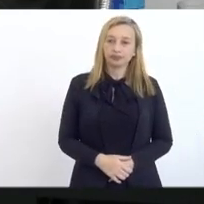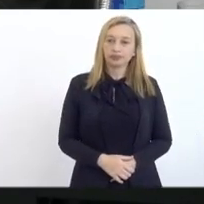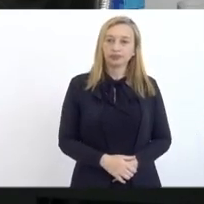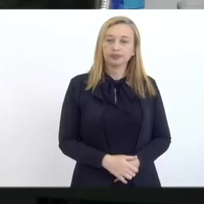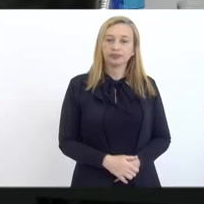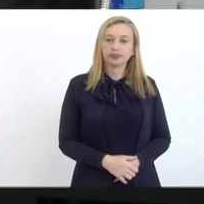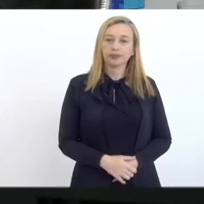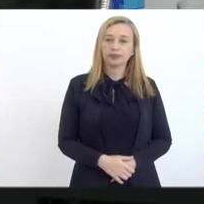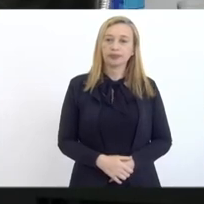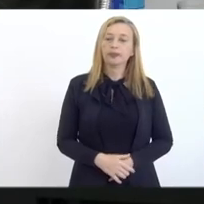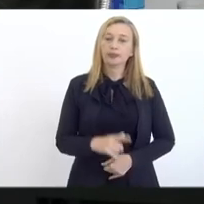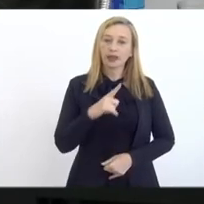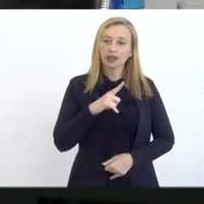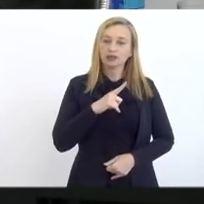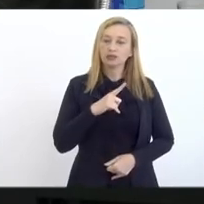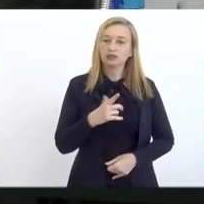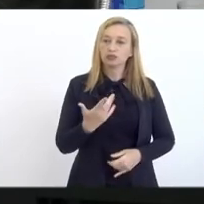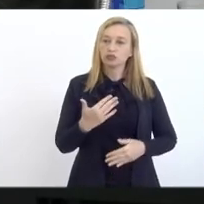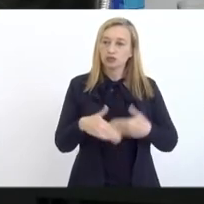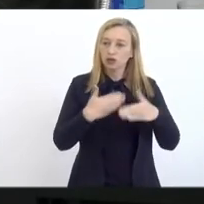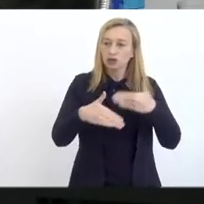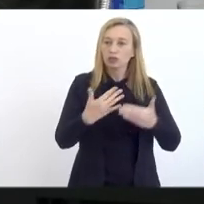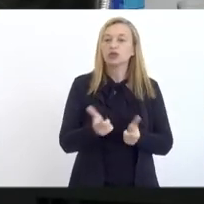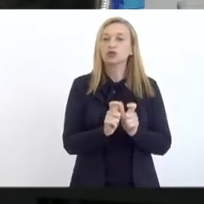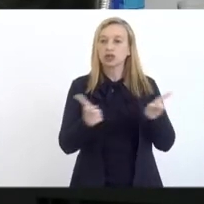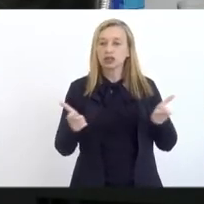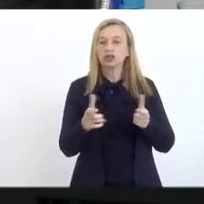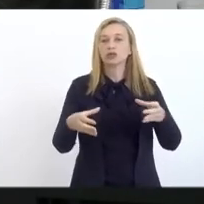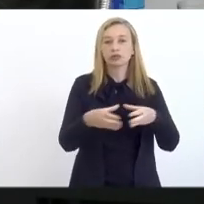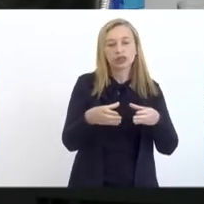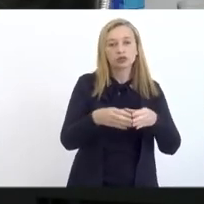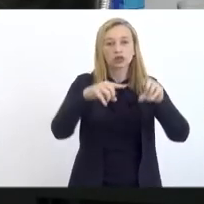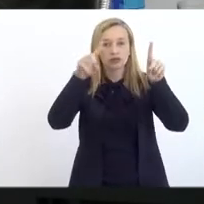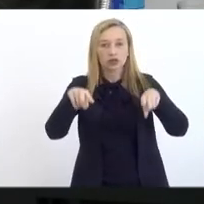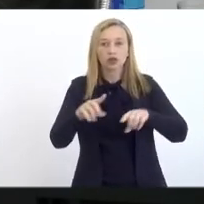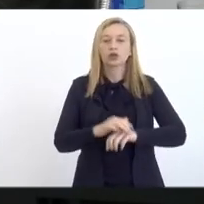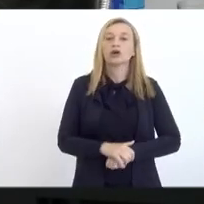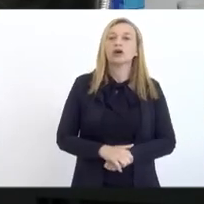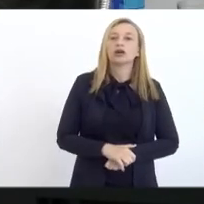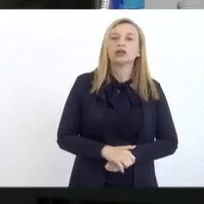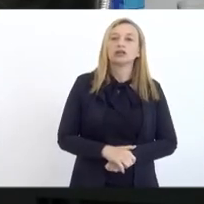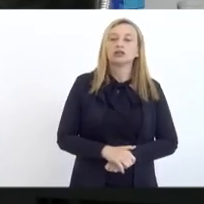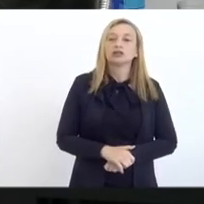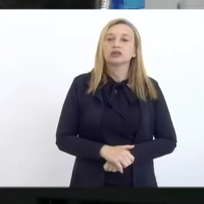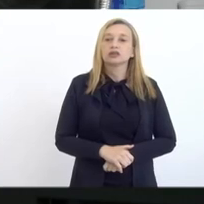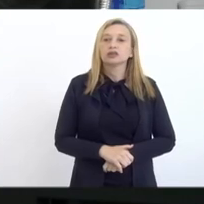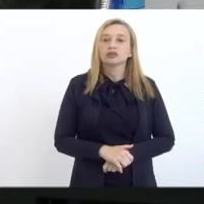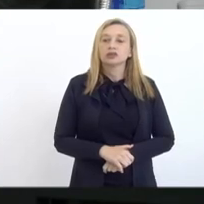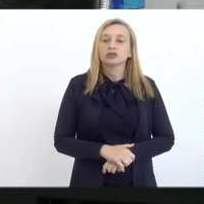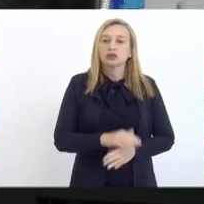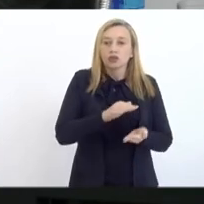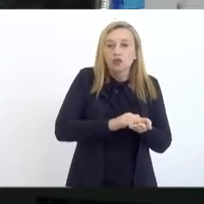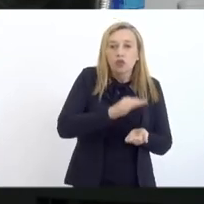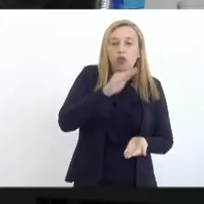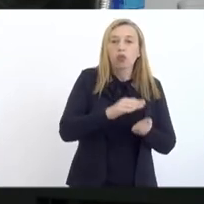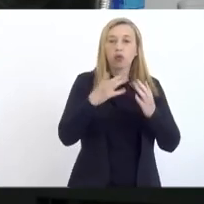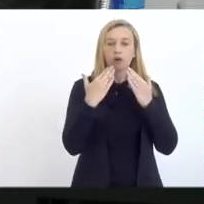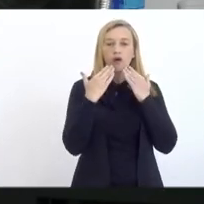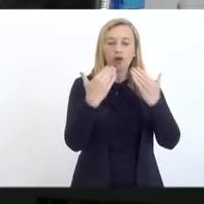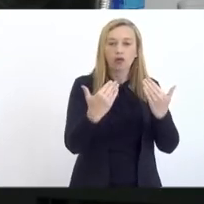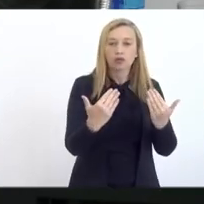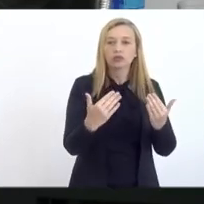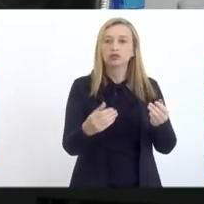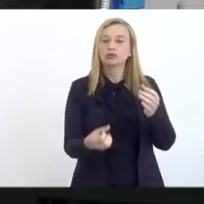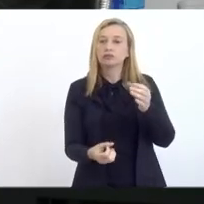tenho, a gente tem tido uma produção muito grande na Comissão de Servidores. A gente tem sido recordista aí de volume de audiências públicas